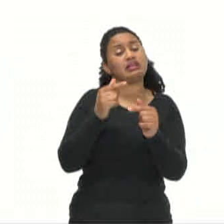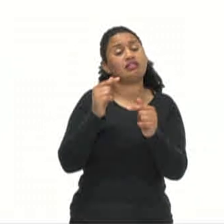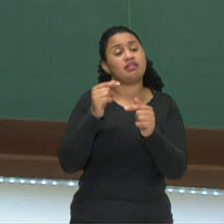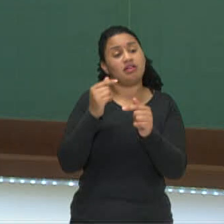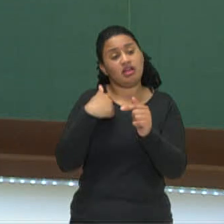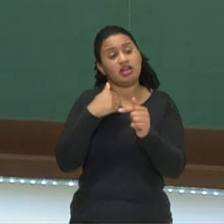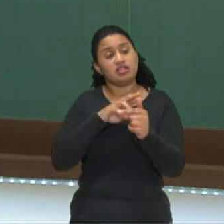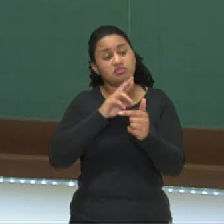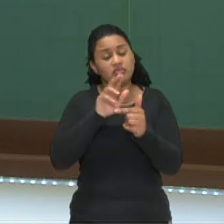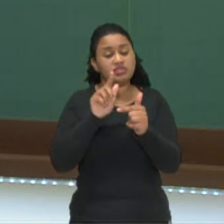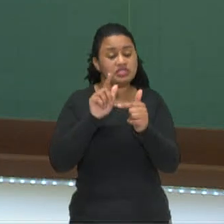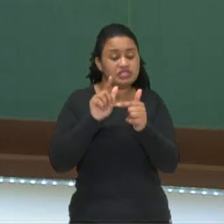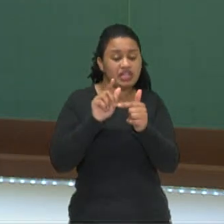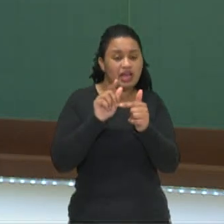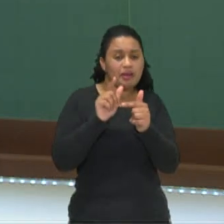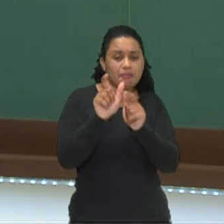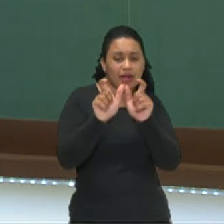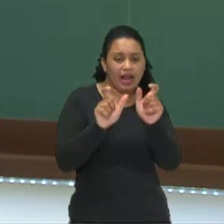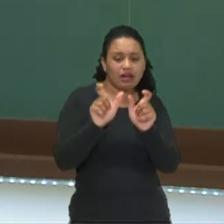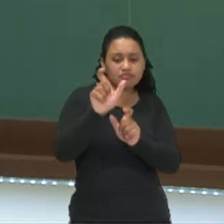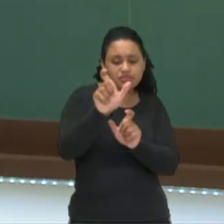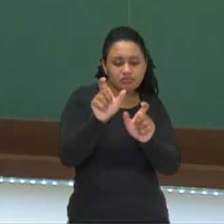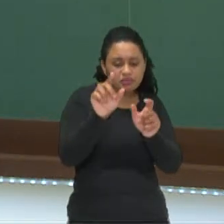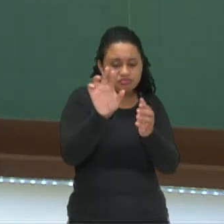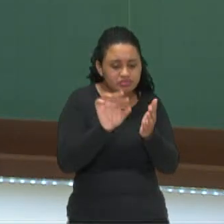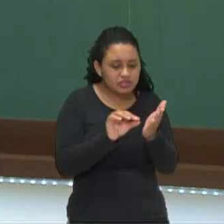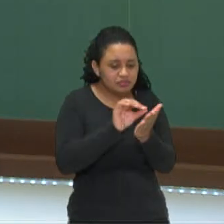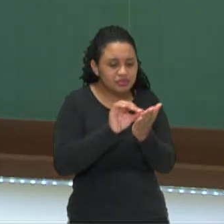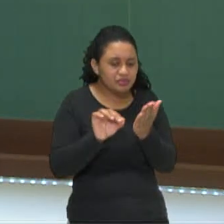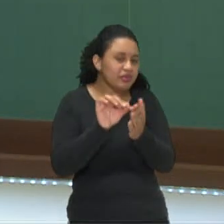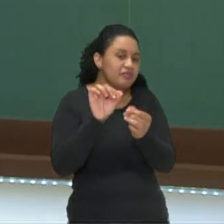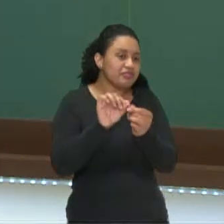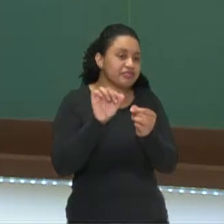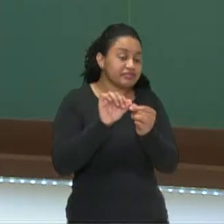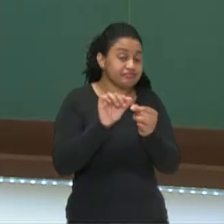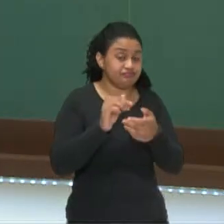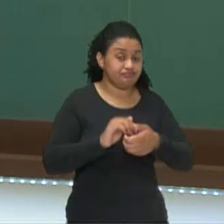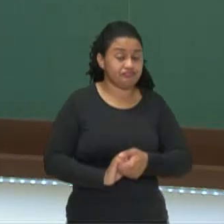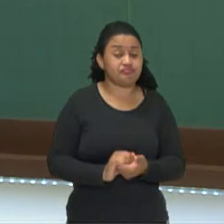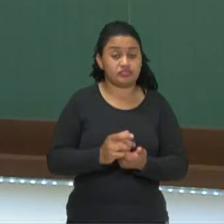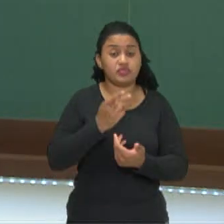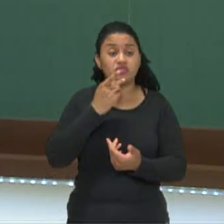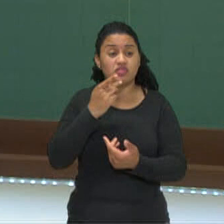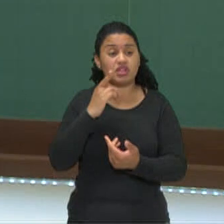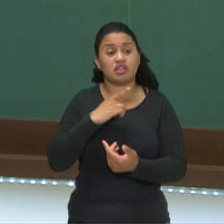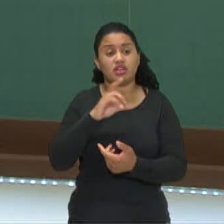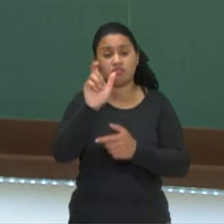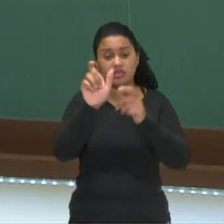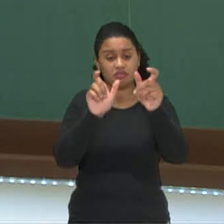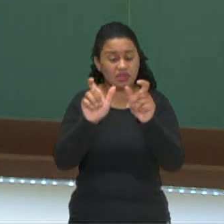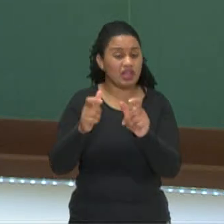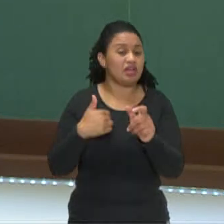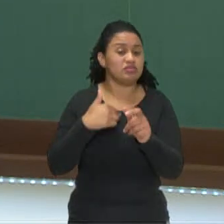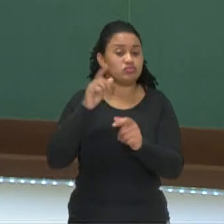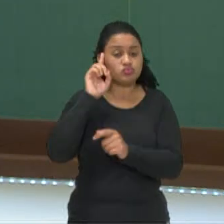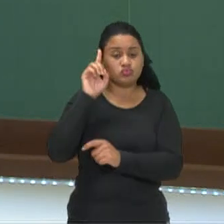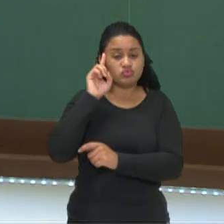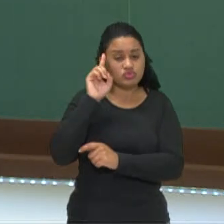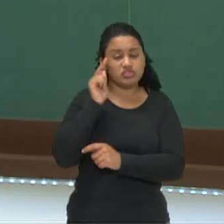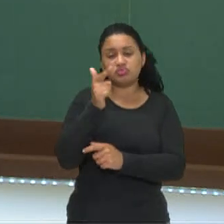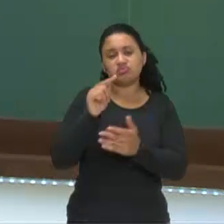palavras cruzadas. Então, ele diz aqui que realmente tem algumas palavras que no dia a dia não têm, assim,